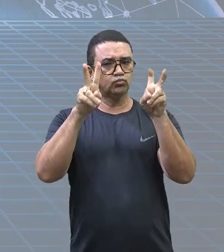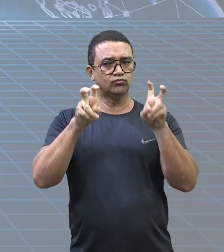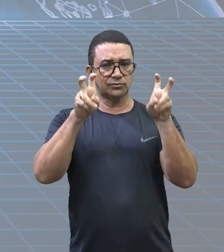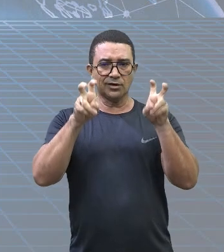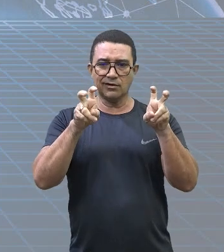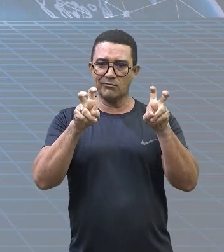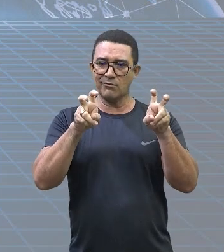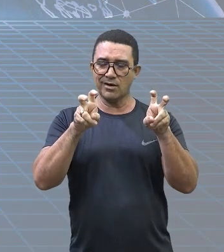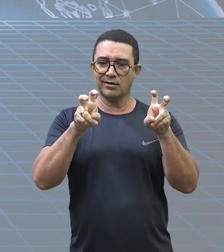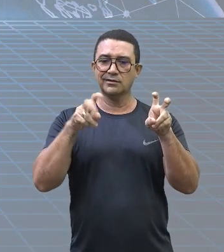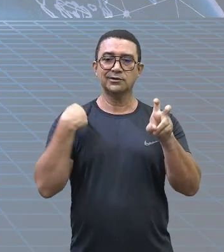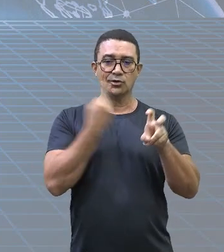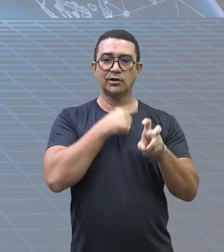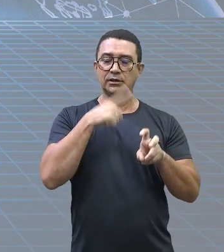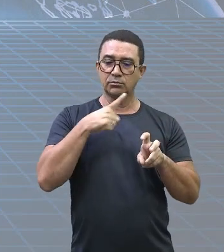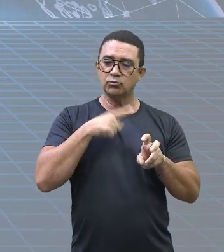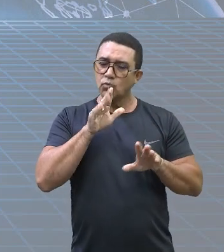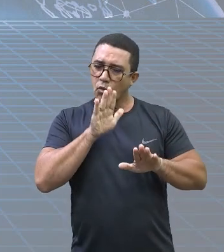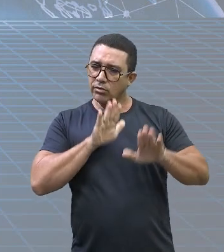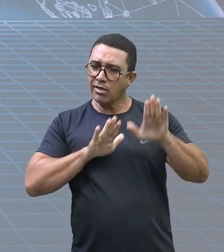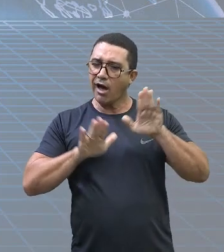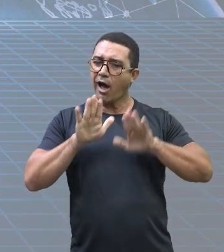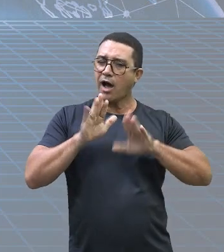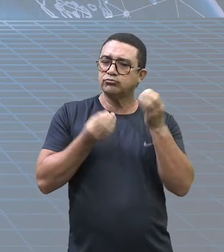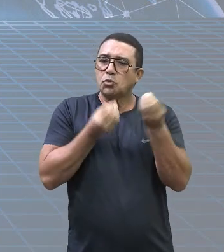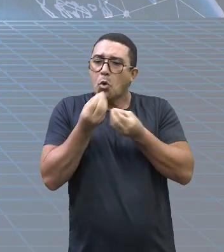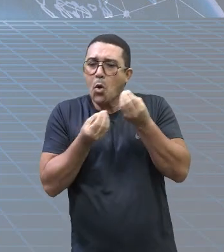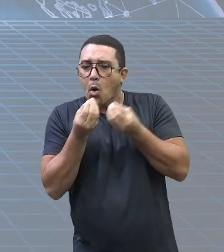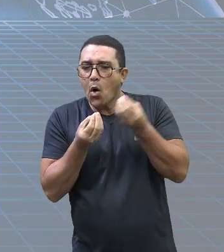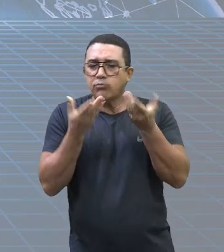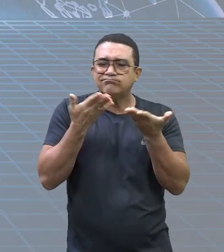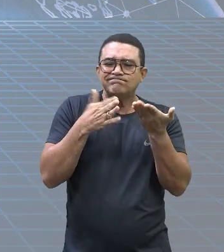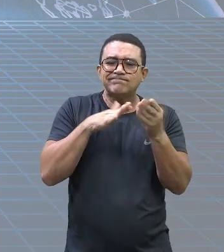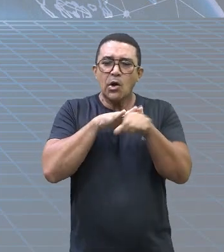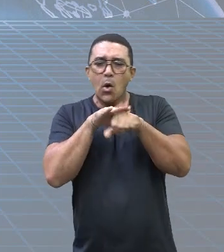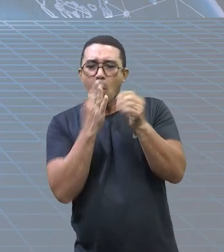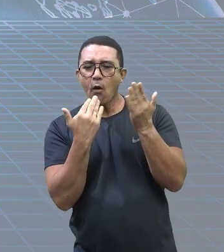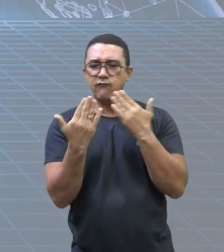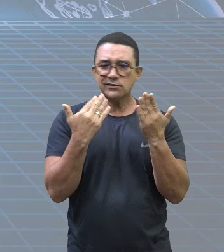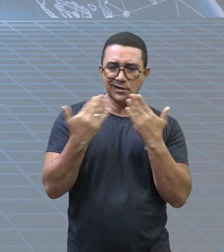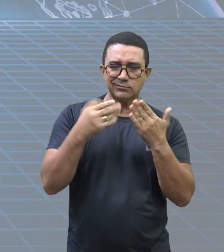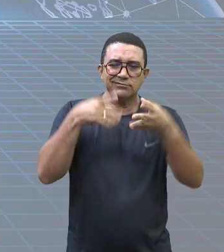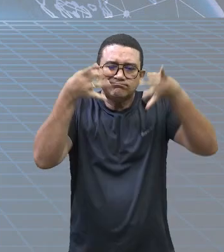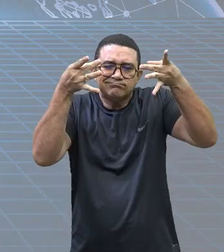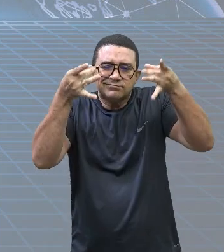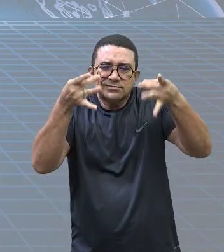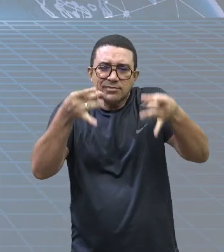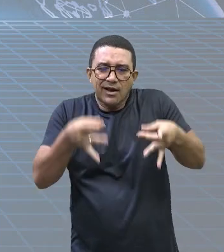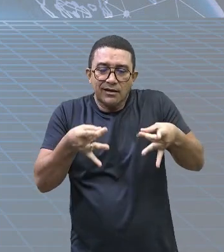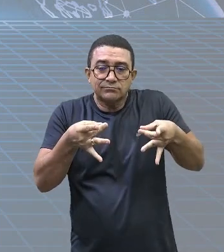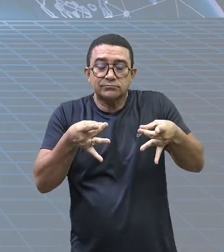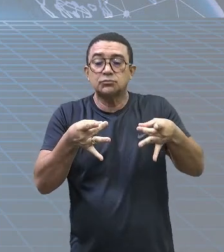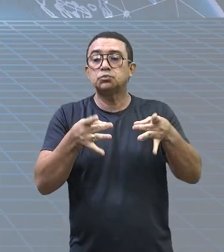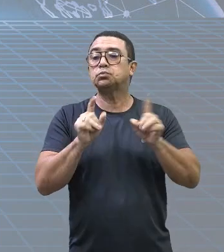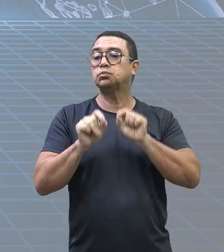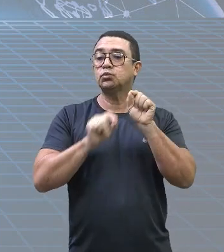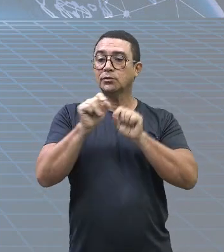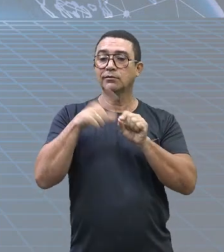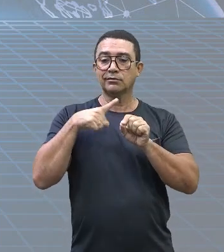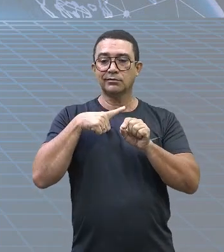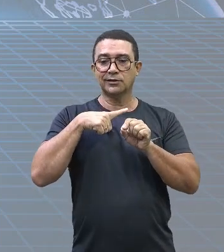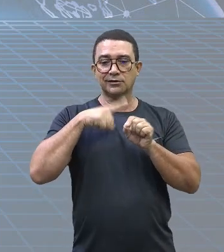assim, muito cuidado para conversar, porque é um assunto bem detalhado, e que vai nos trazer, assim,